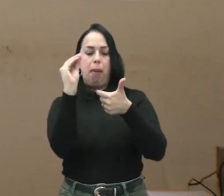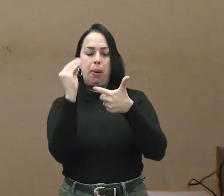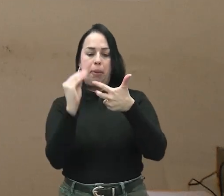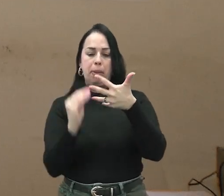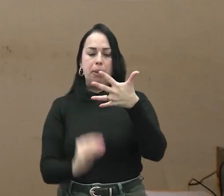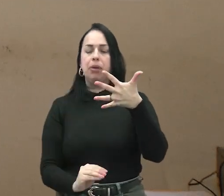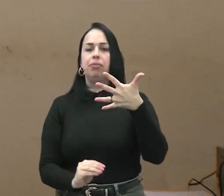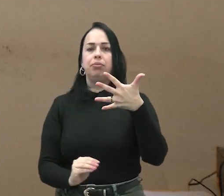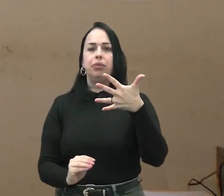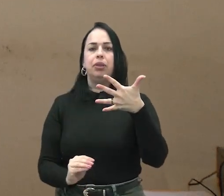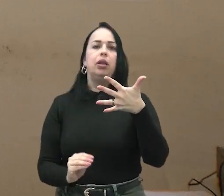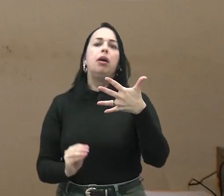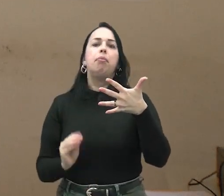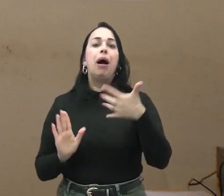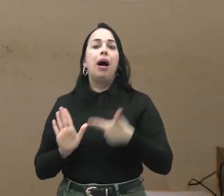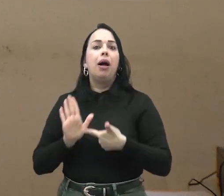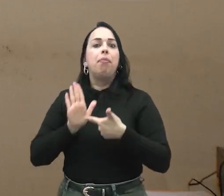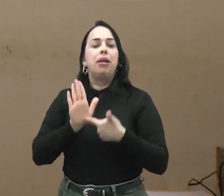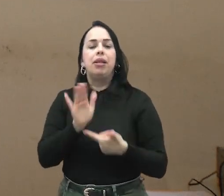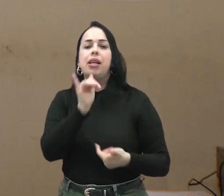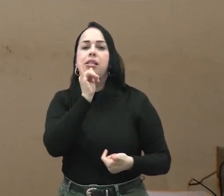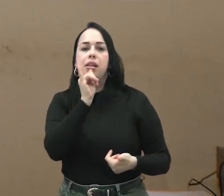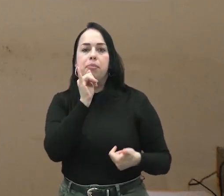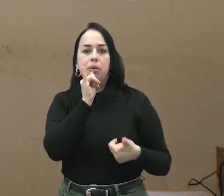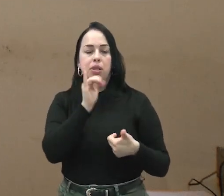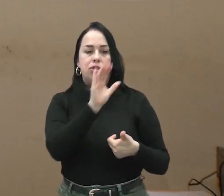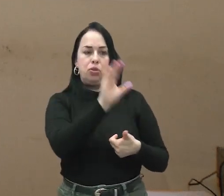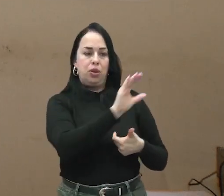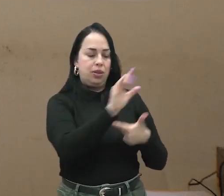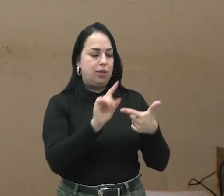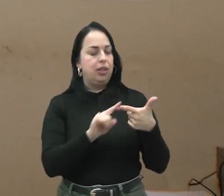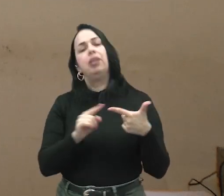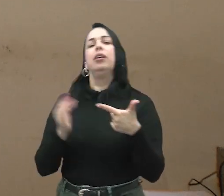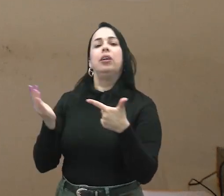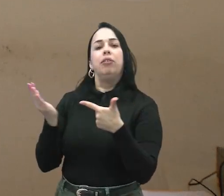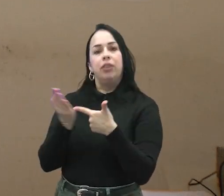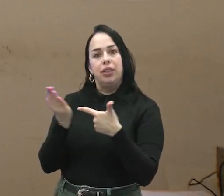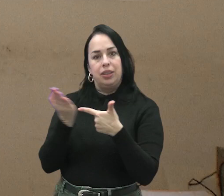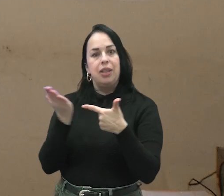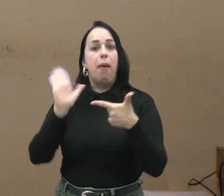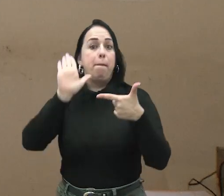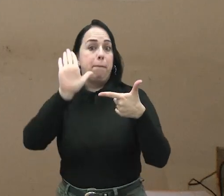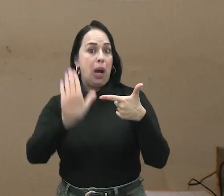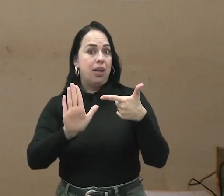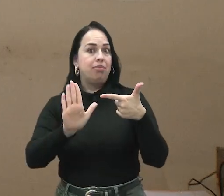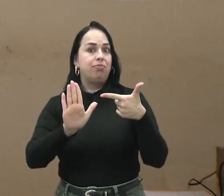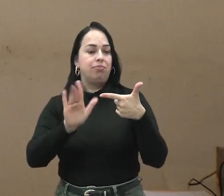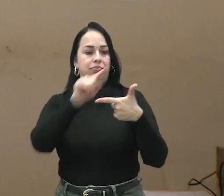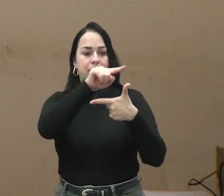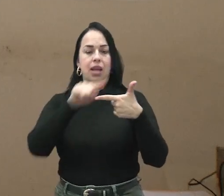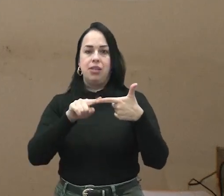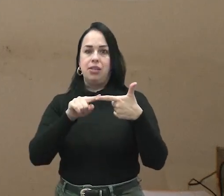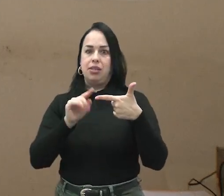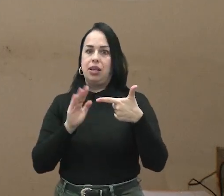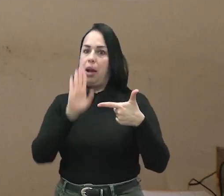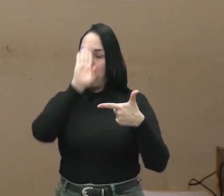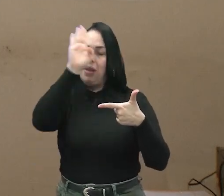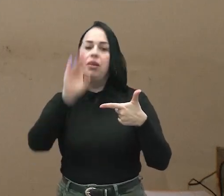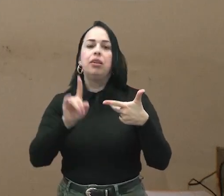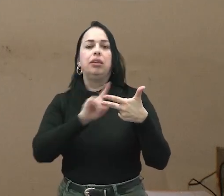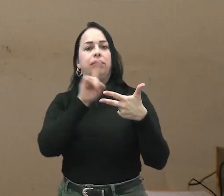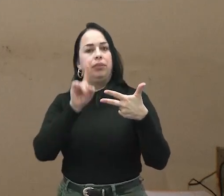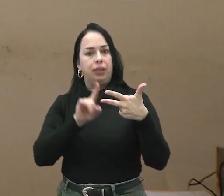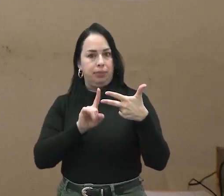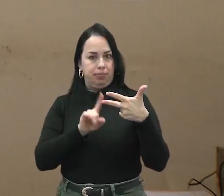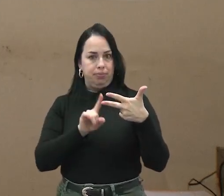listadas nas pesquisas que ele faz para que isso possa ser representado. A gente falou muito aqui de catolicismo e evangelismo, mas são as que mais se